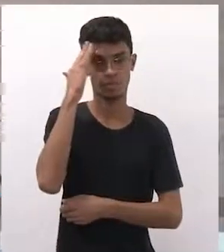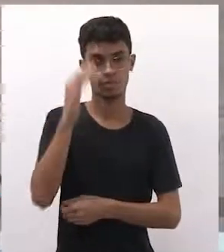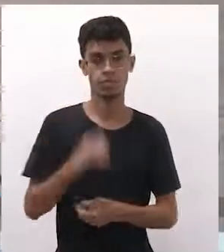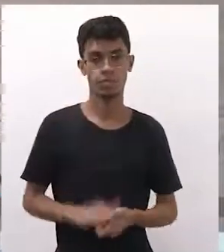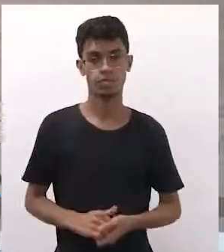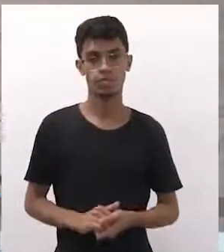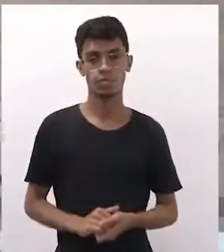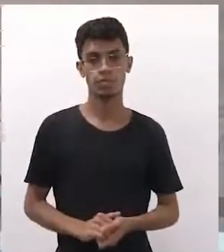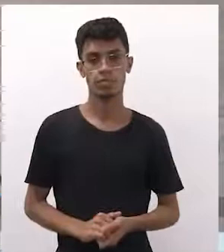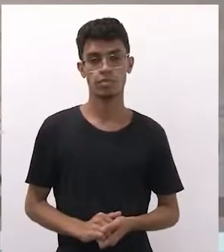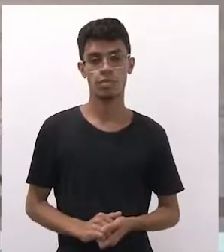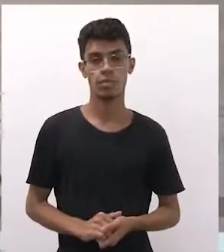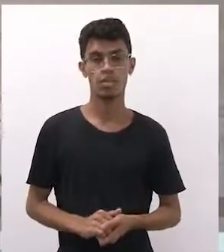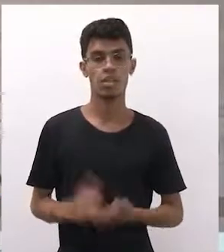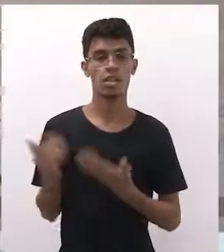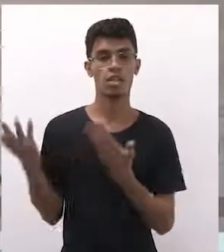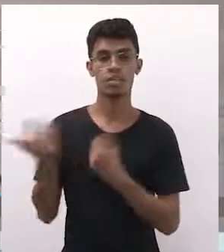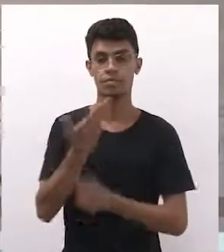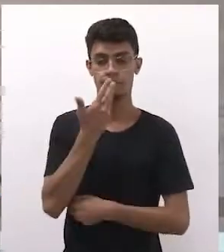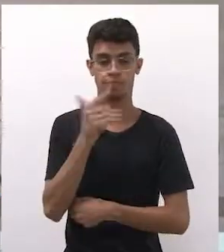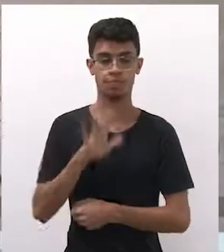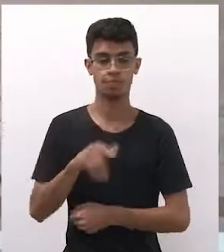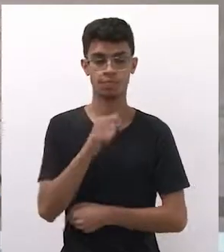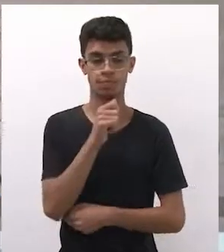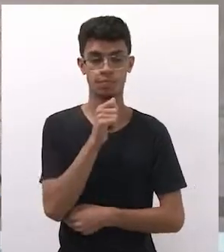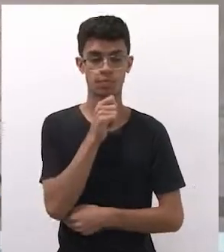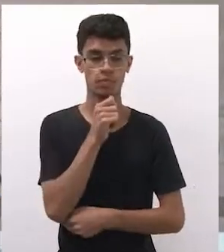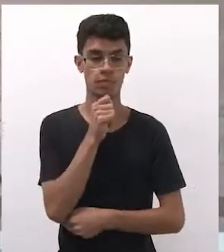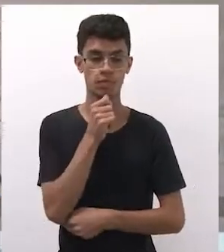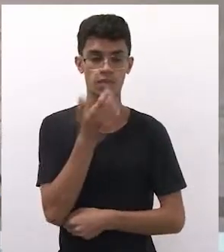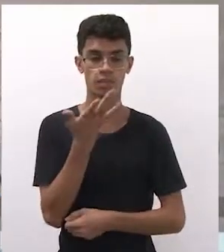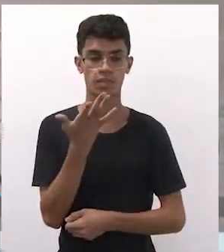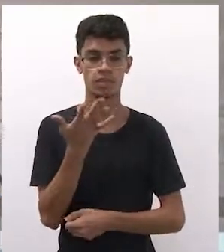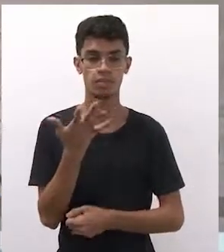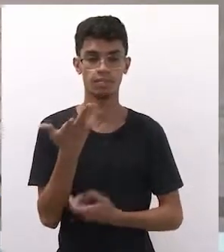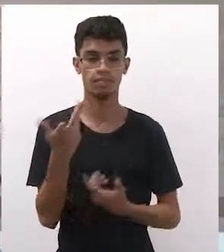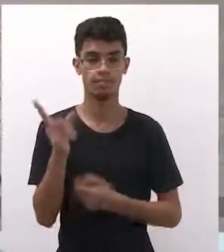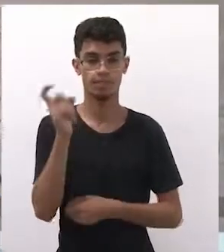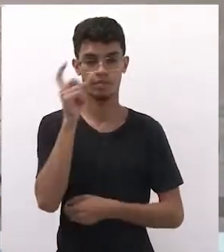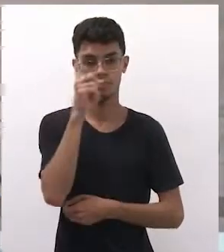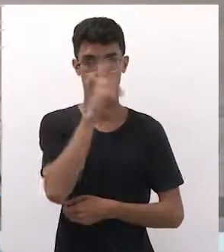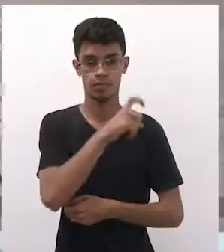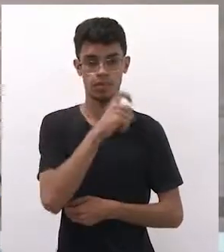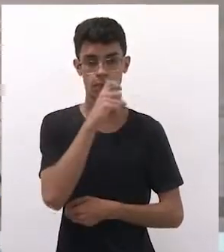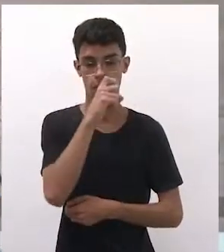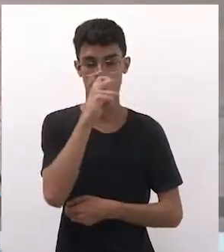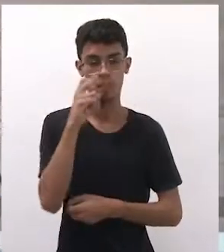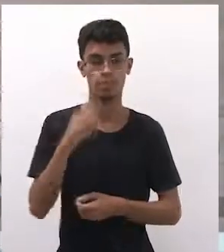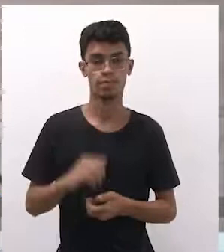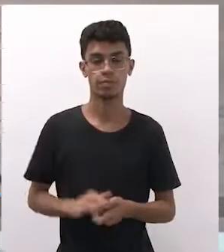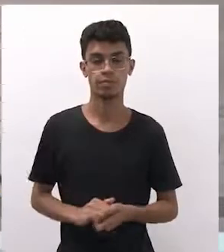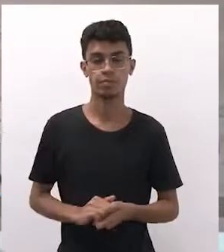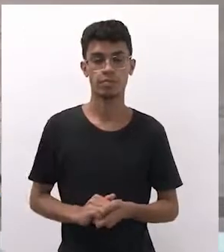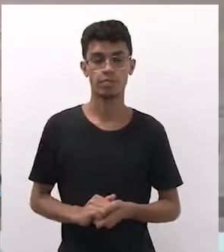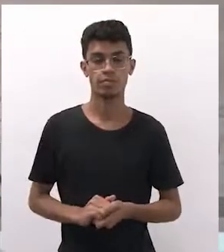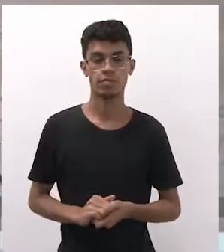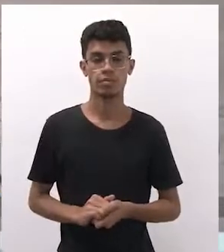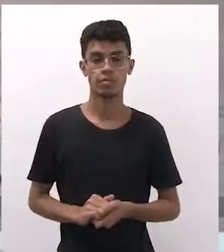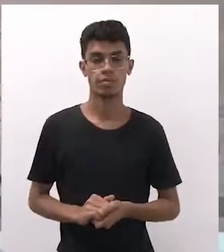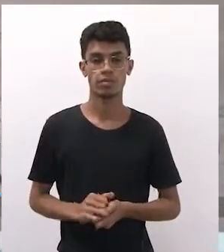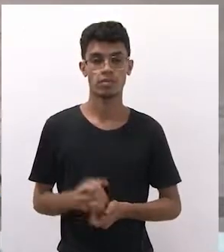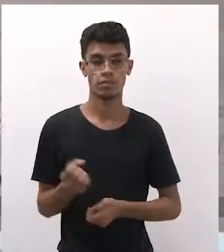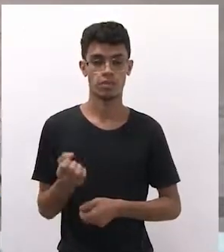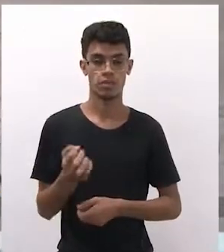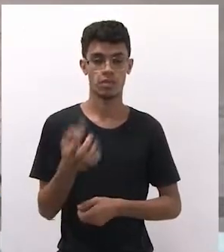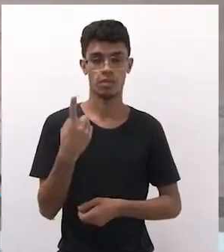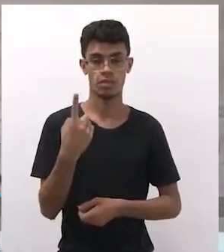eu, a infância ainda é uma área muito, muito complicada, assim. Isso, Tânia, não sei se tu